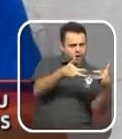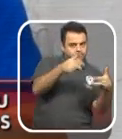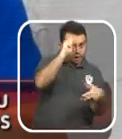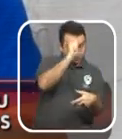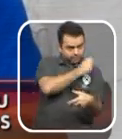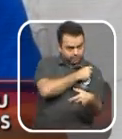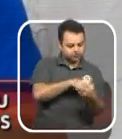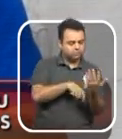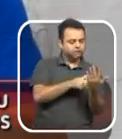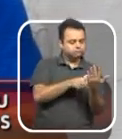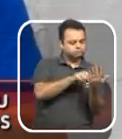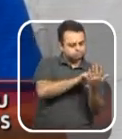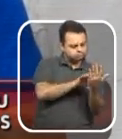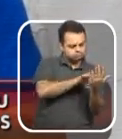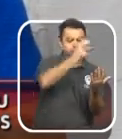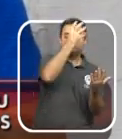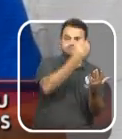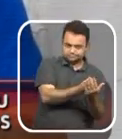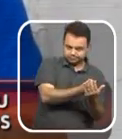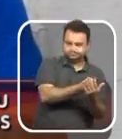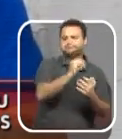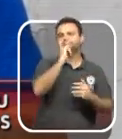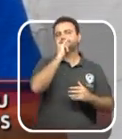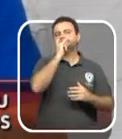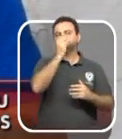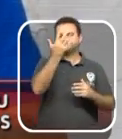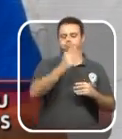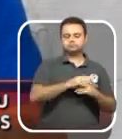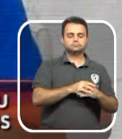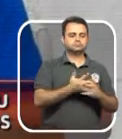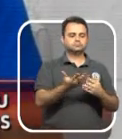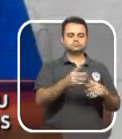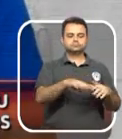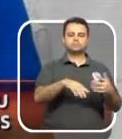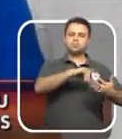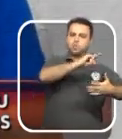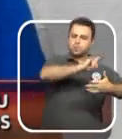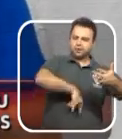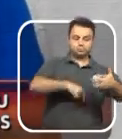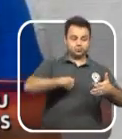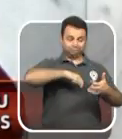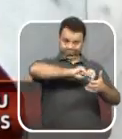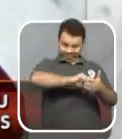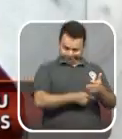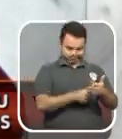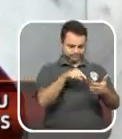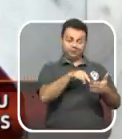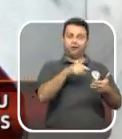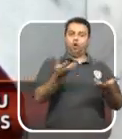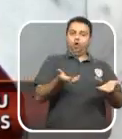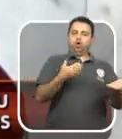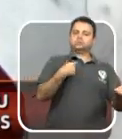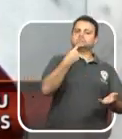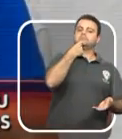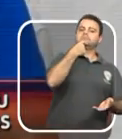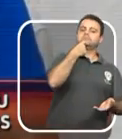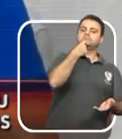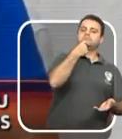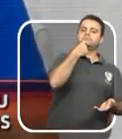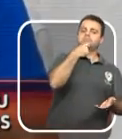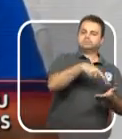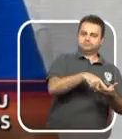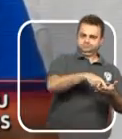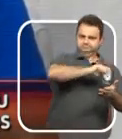né? Da nossa Câmara, onde a população tem condição de interagir com os vereadores, saber